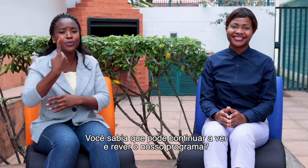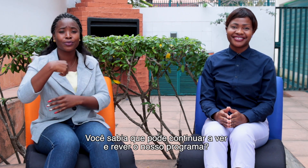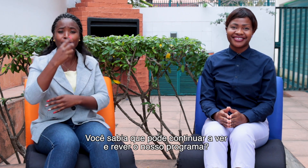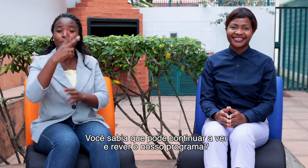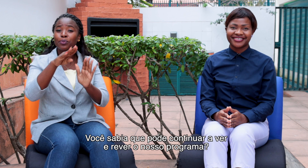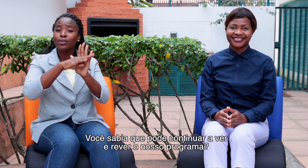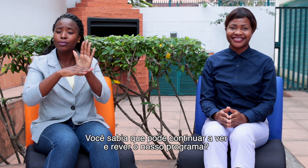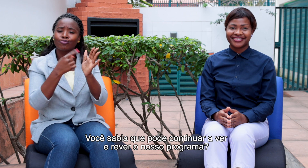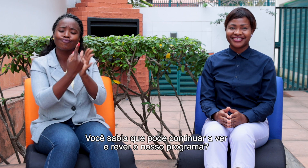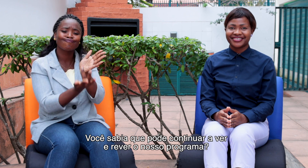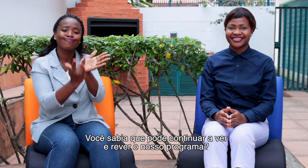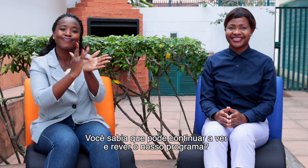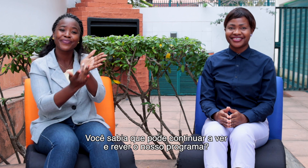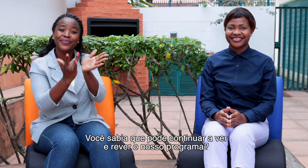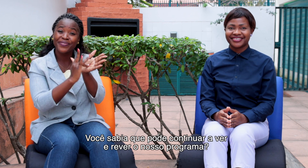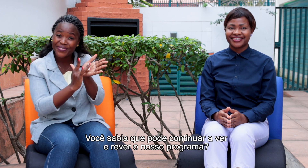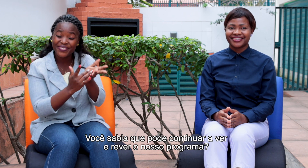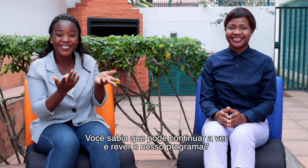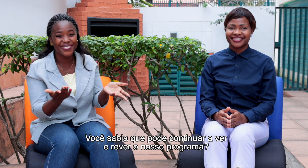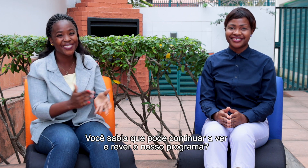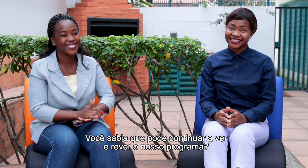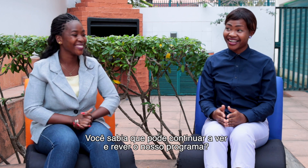e rever o nosso programa?